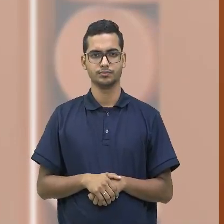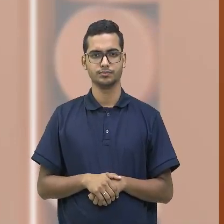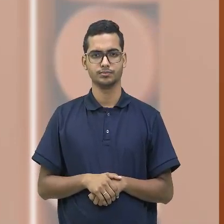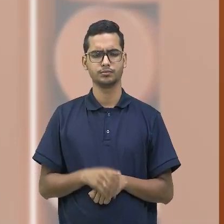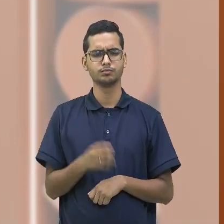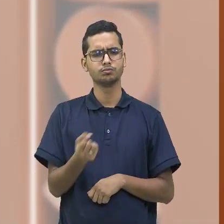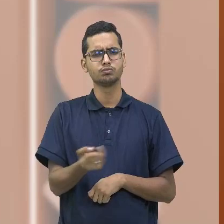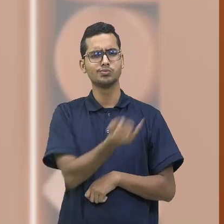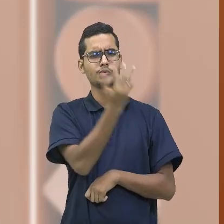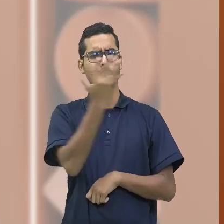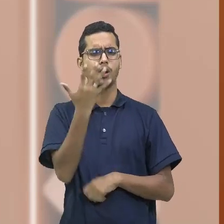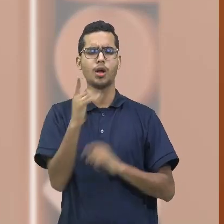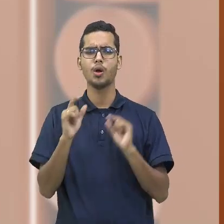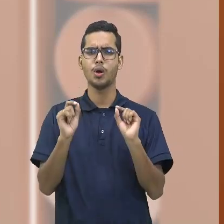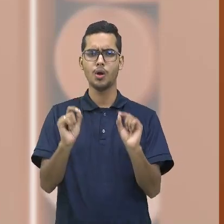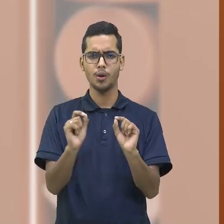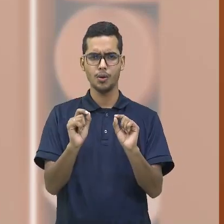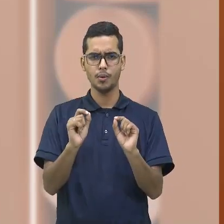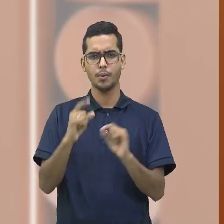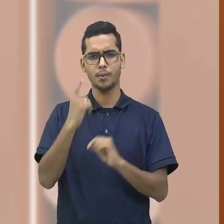Uma quantidade